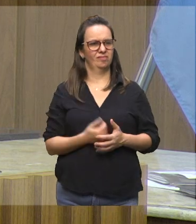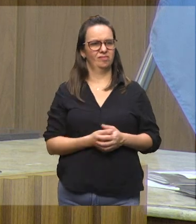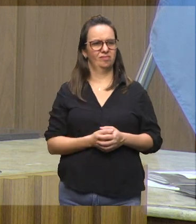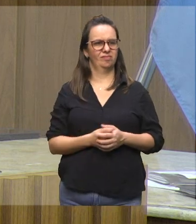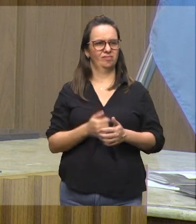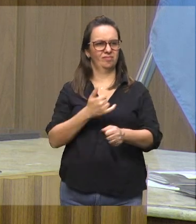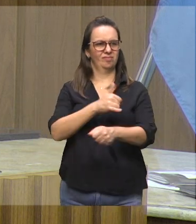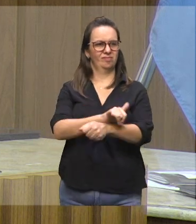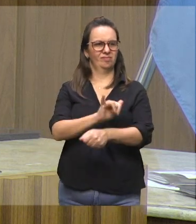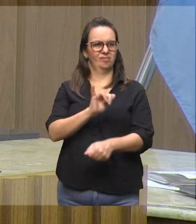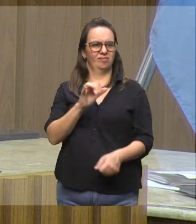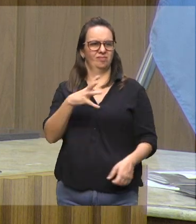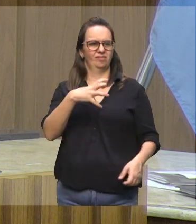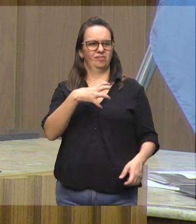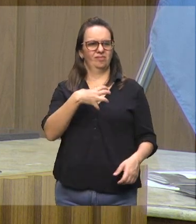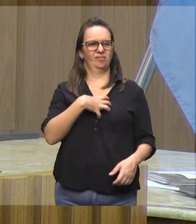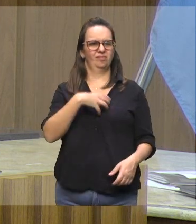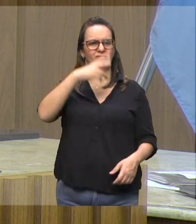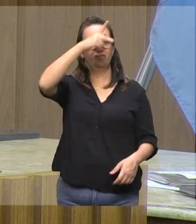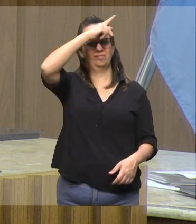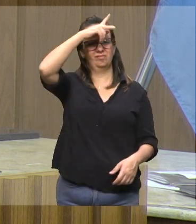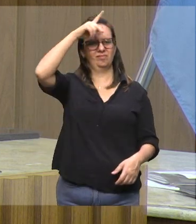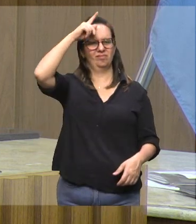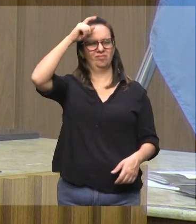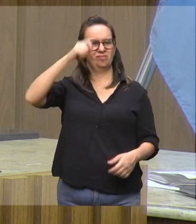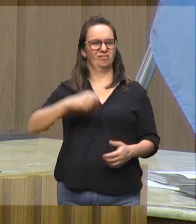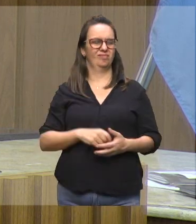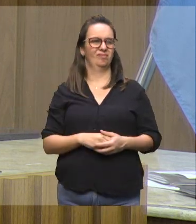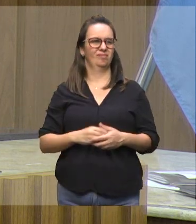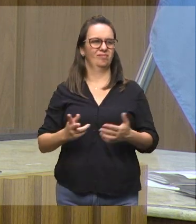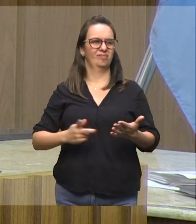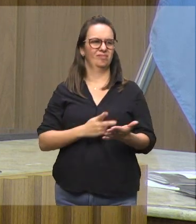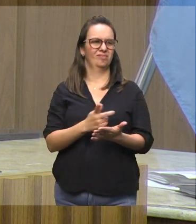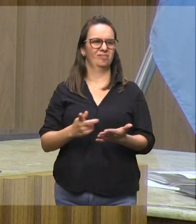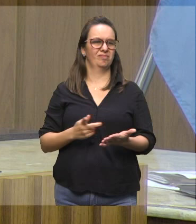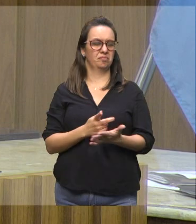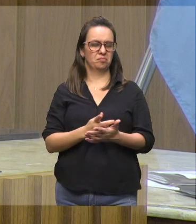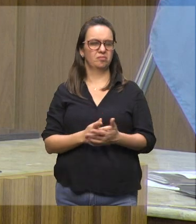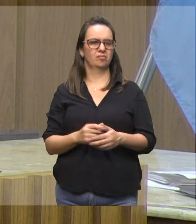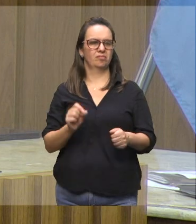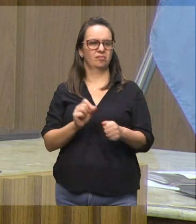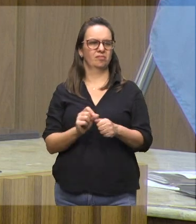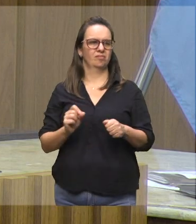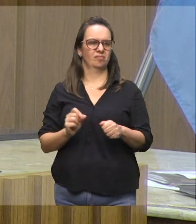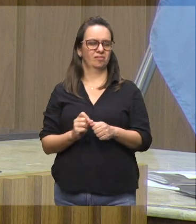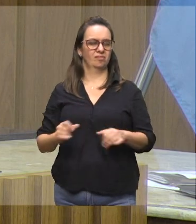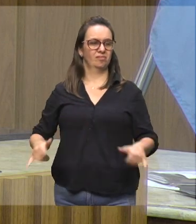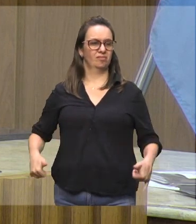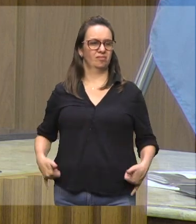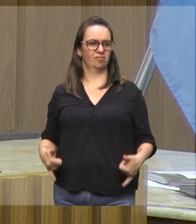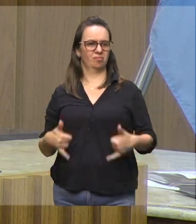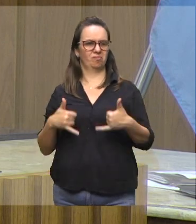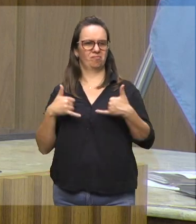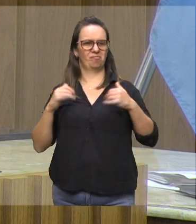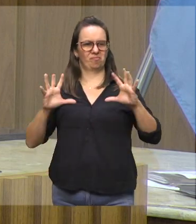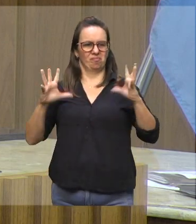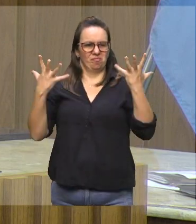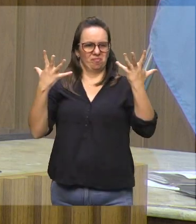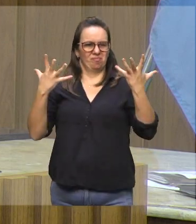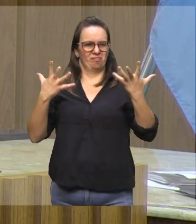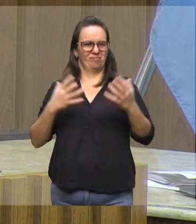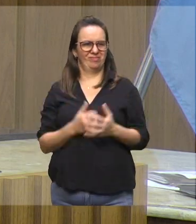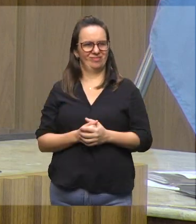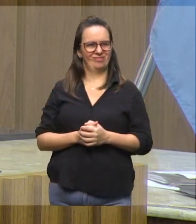faltou um pouco de sensibilidade do prefeito em tentar fazer uma confraternização e, pelo menos, simbolicamente que